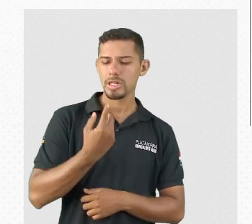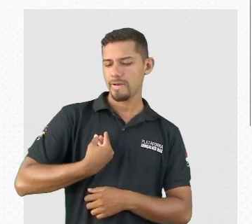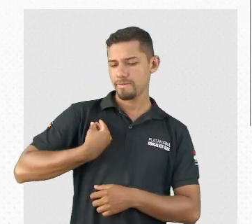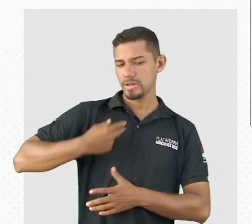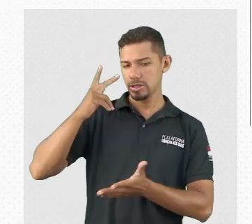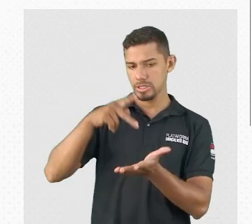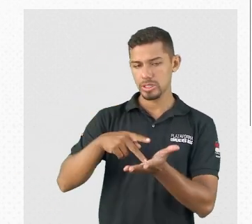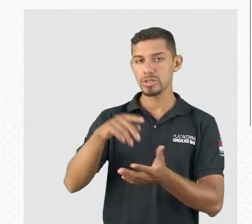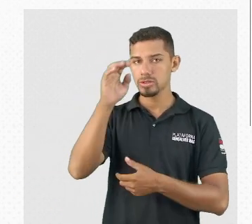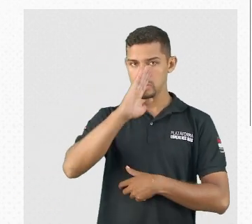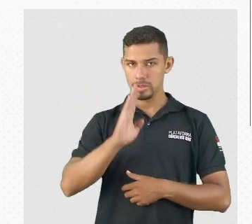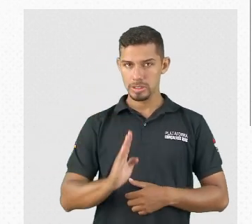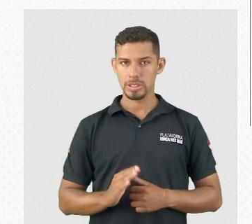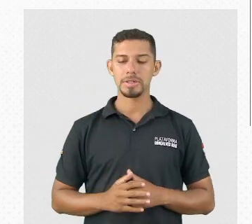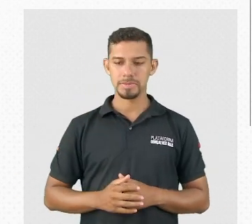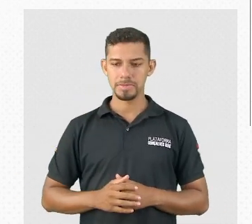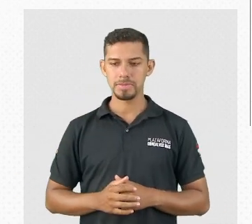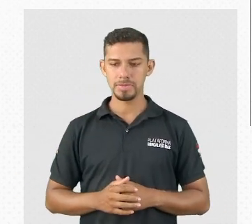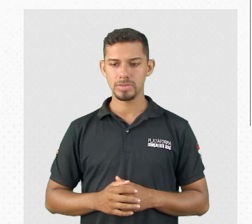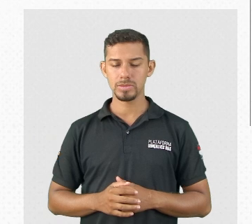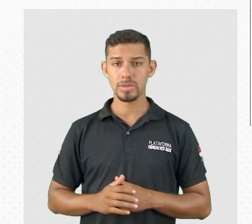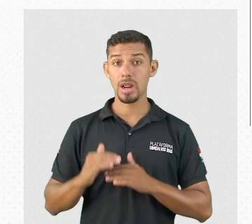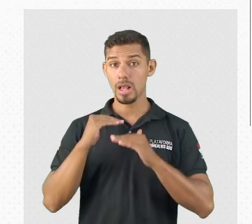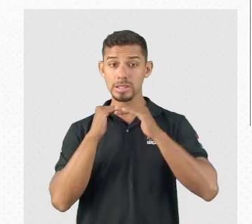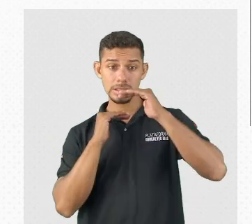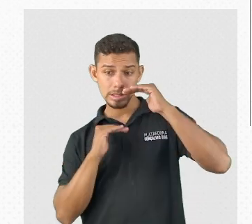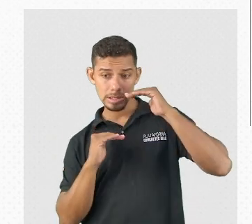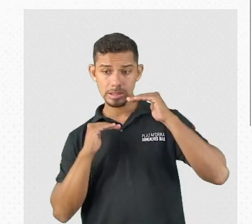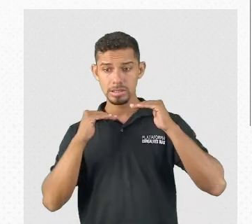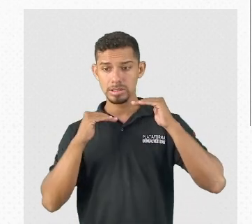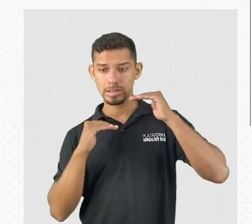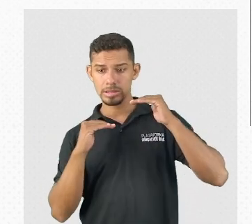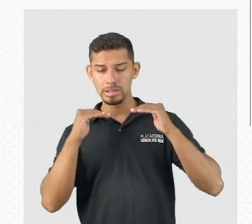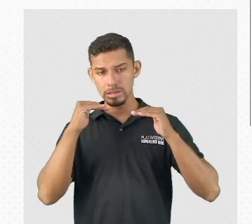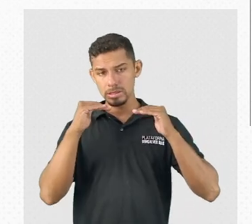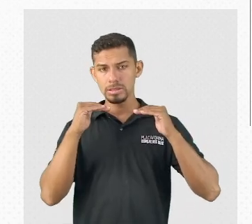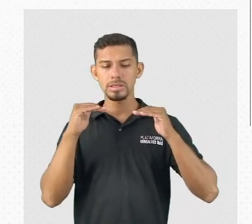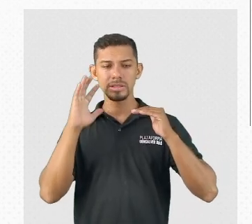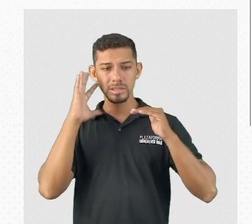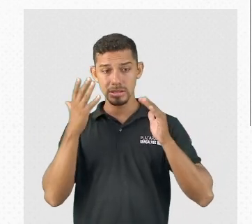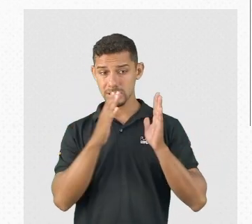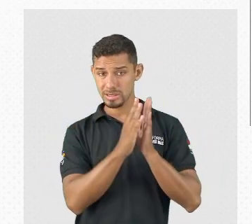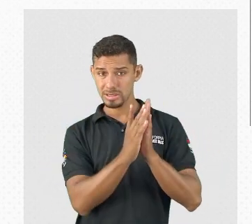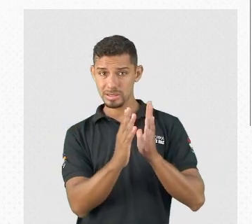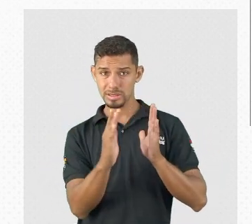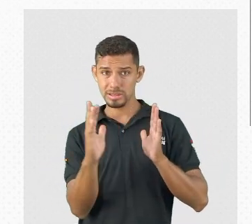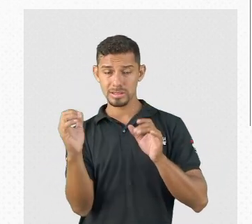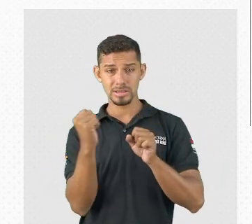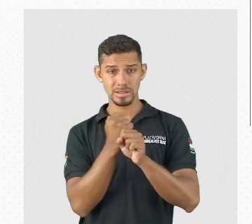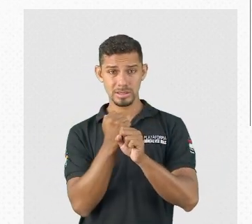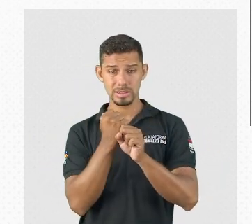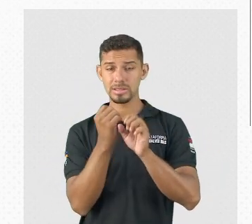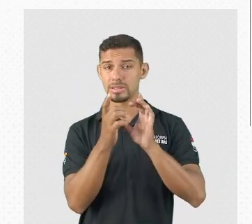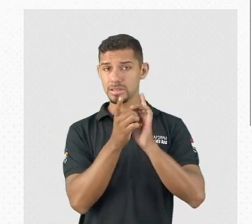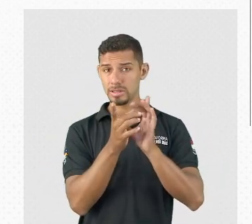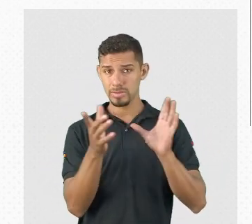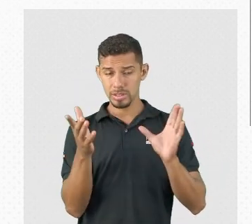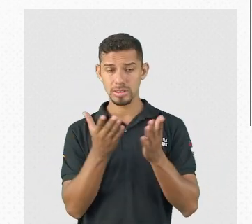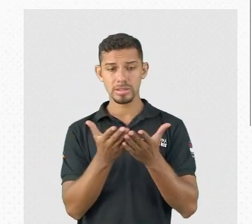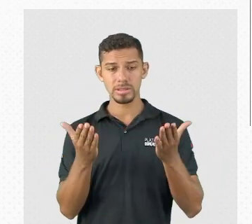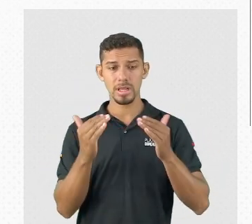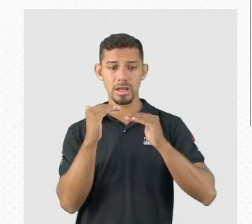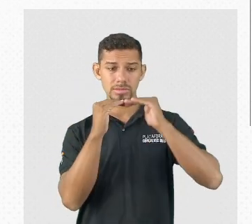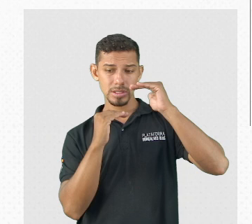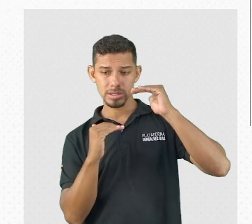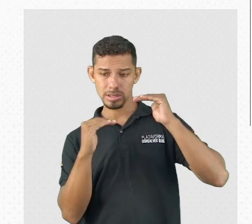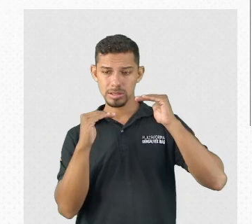realidade dos brasileiros. Então, esse desequilíbrio que vai se criando ao longo de décadas de democracia é um desequilíbrio